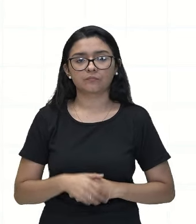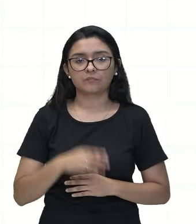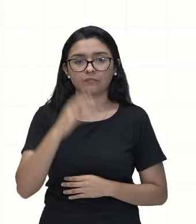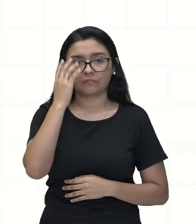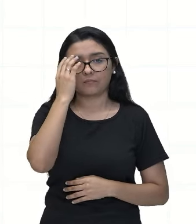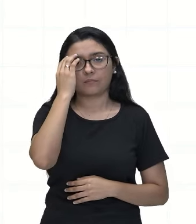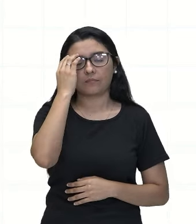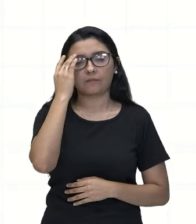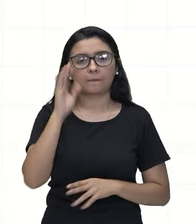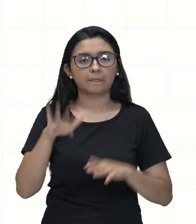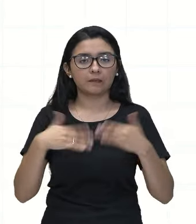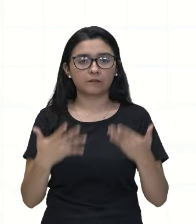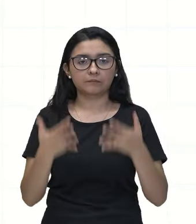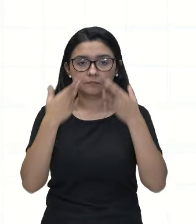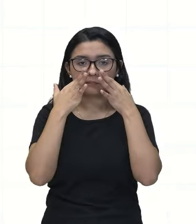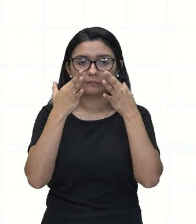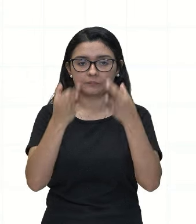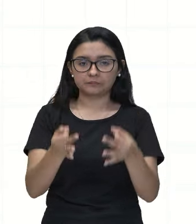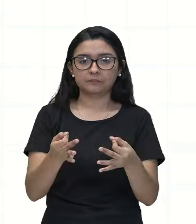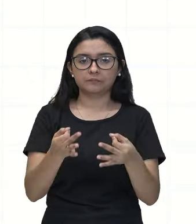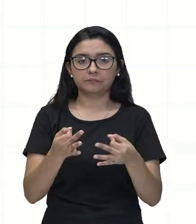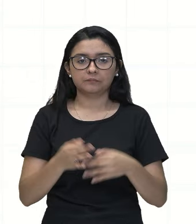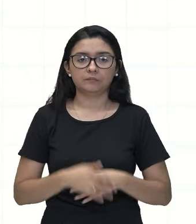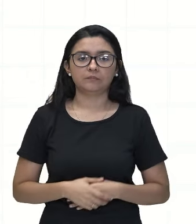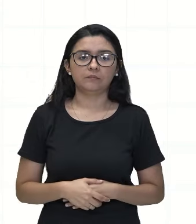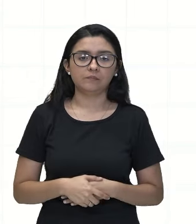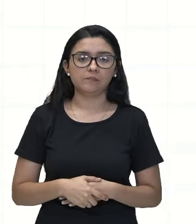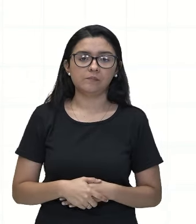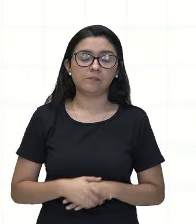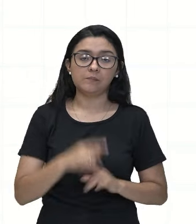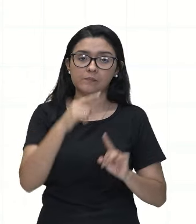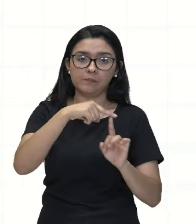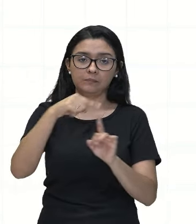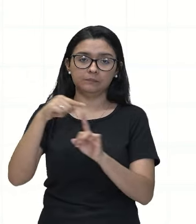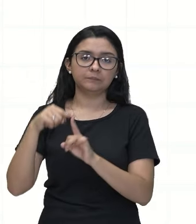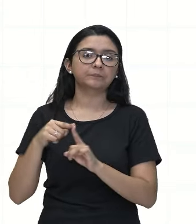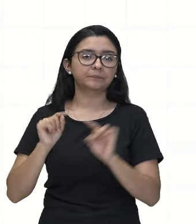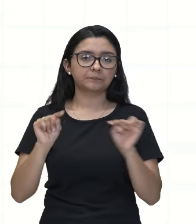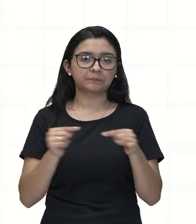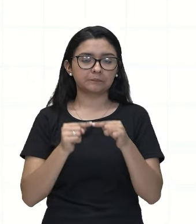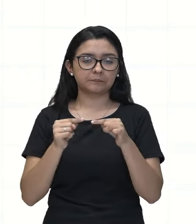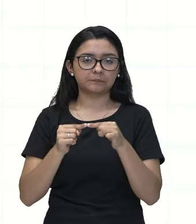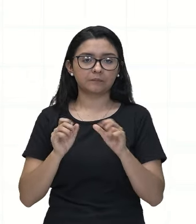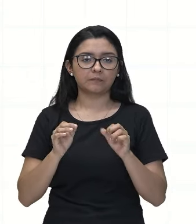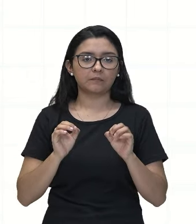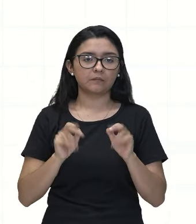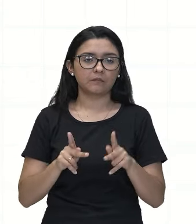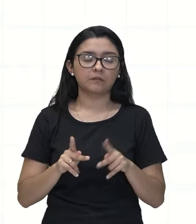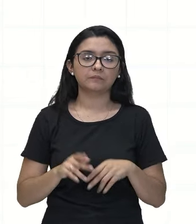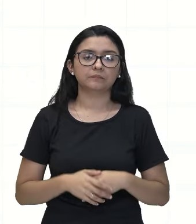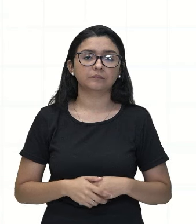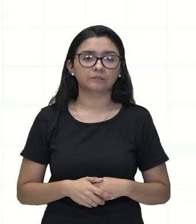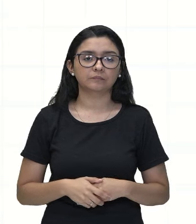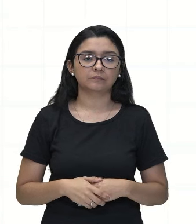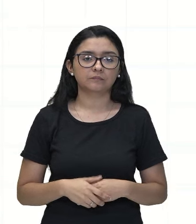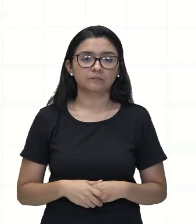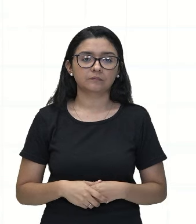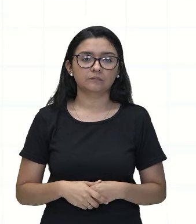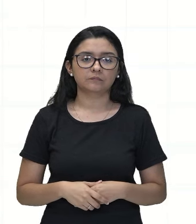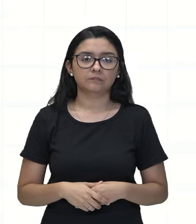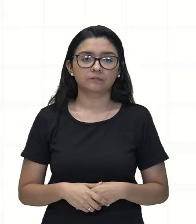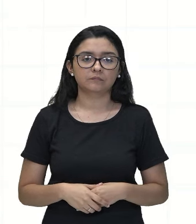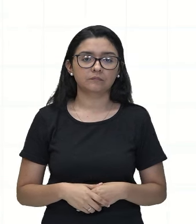então Preste bastante atenção nessa nesse tipo de concordância certo agora